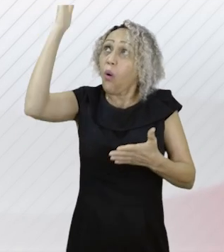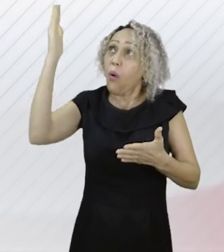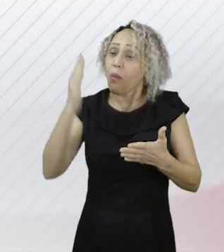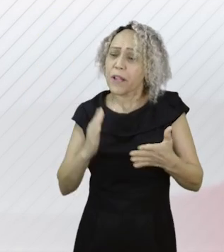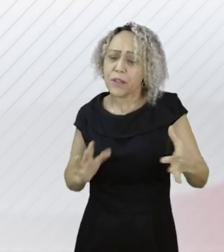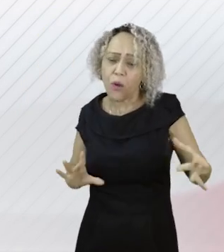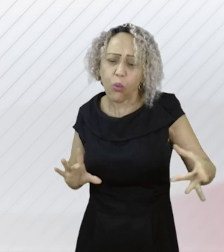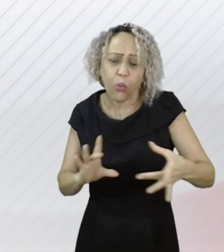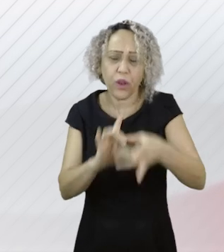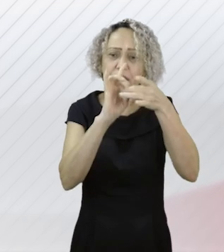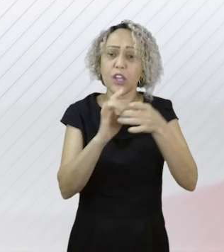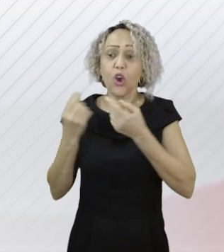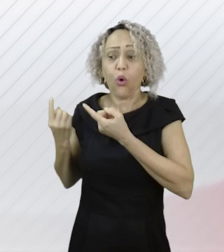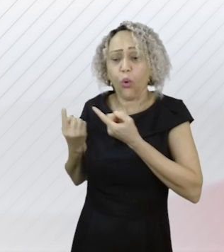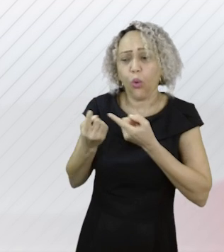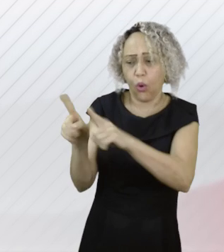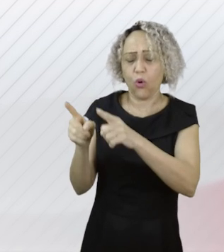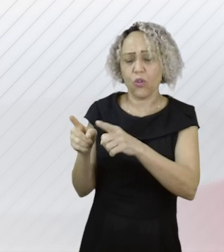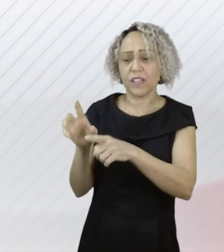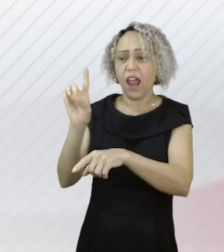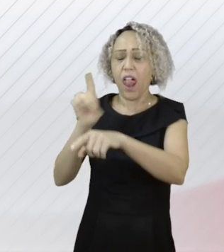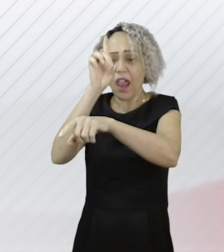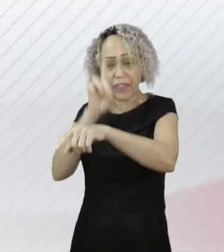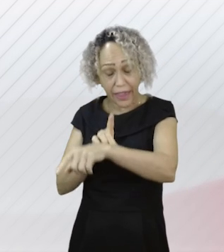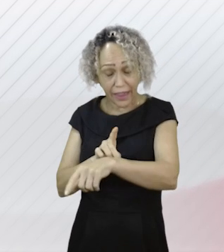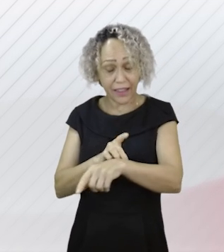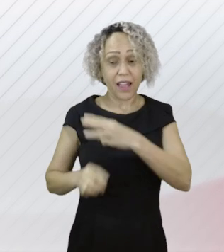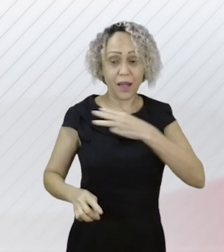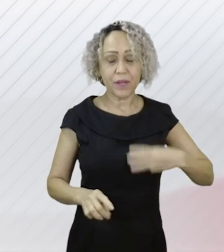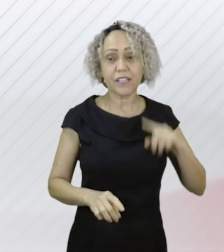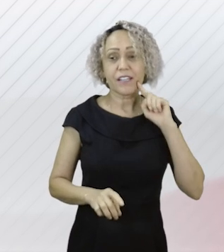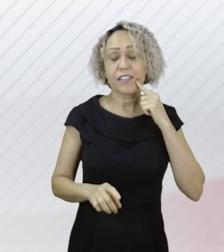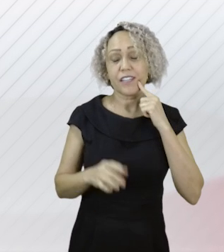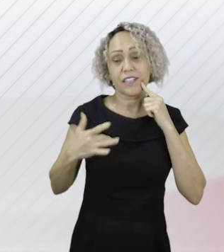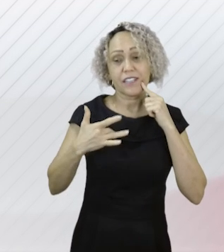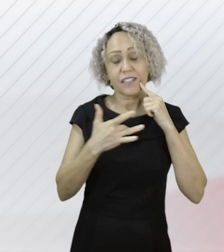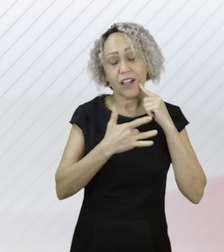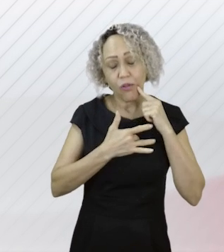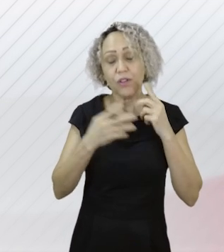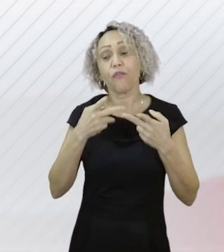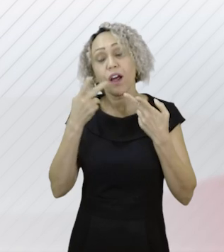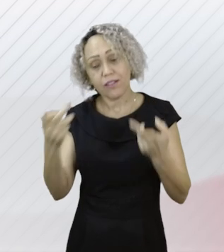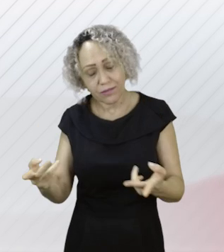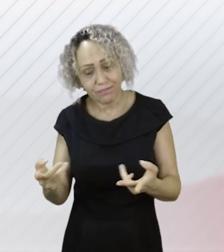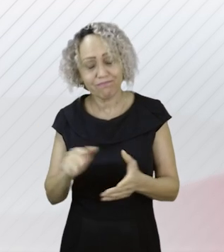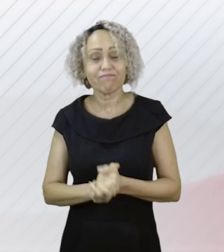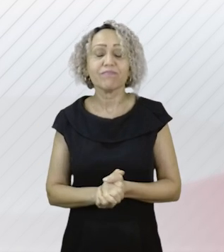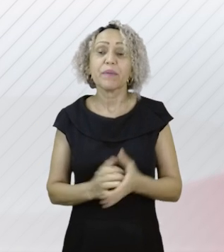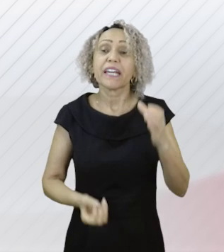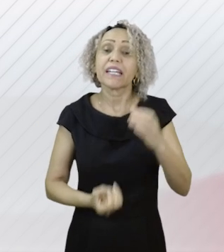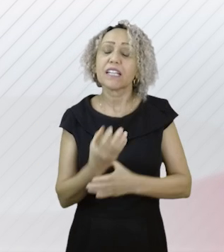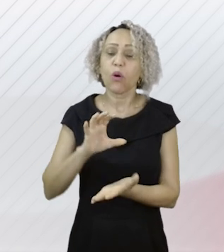todo o Brasil se unir contra a dengue, reforçou Nízia Trindade, ao falar do repasse de recursos para as